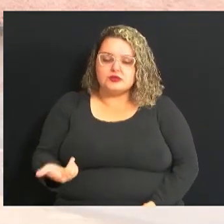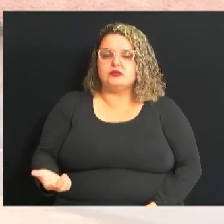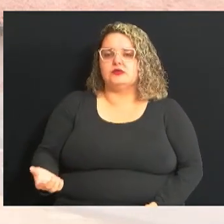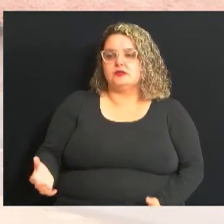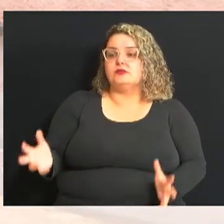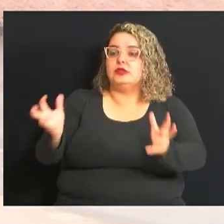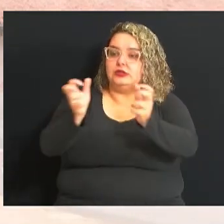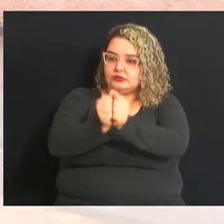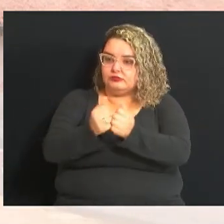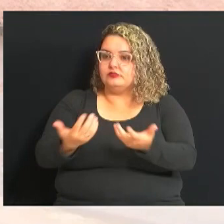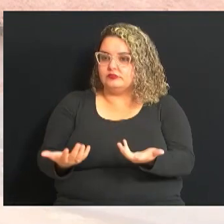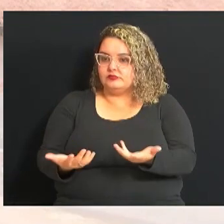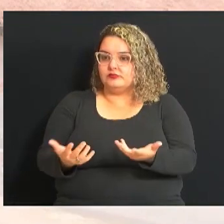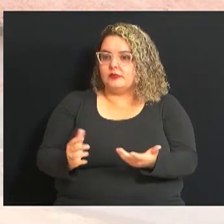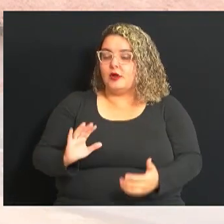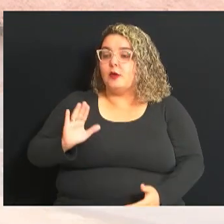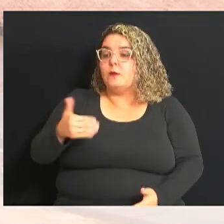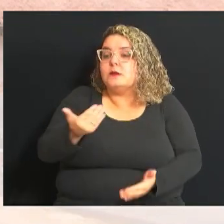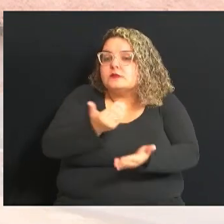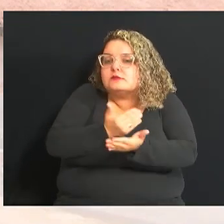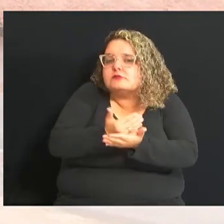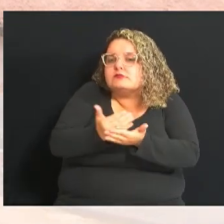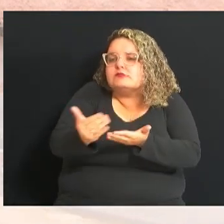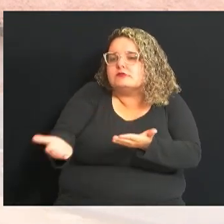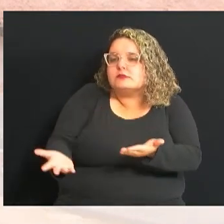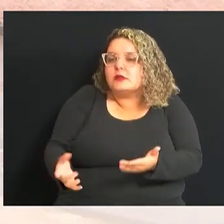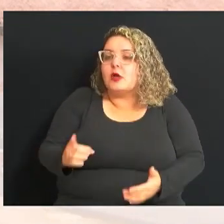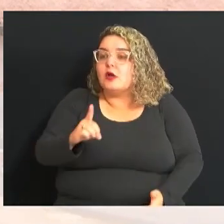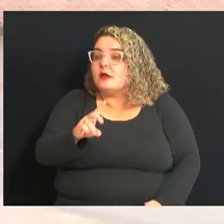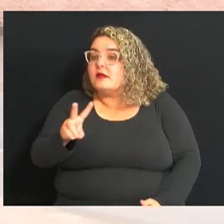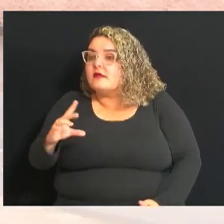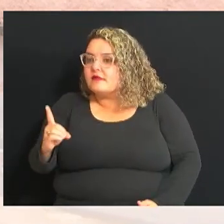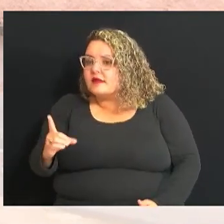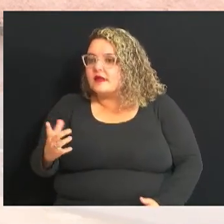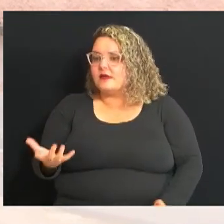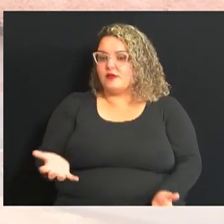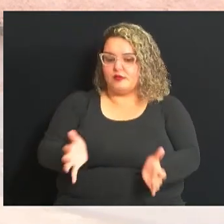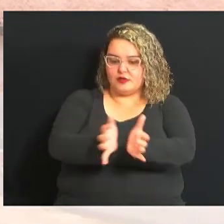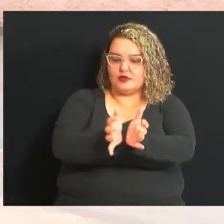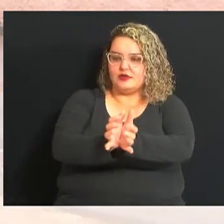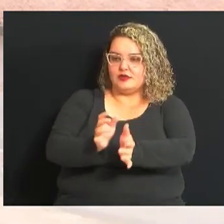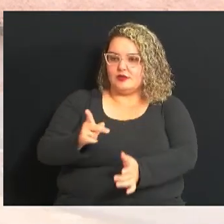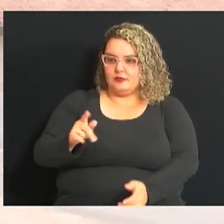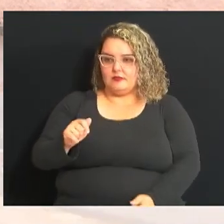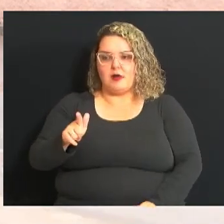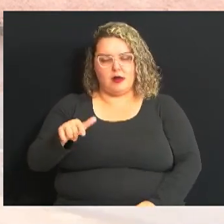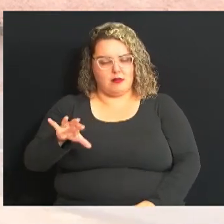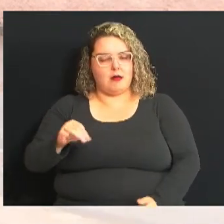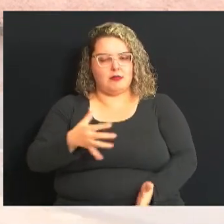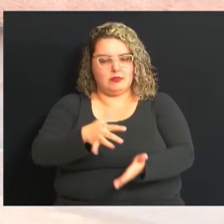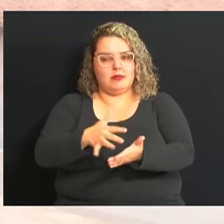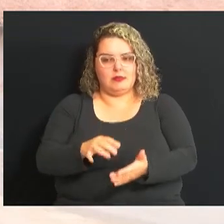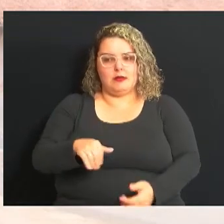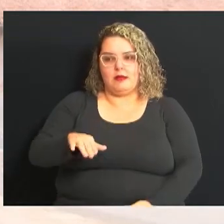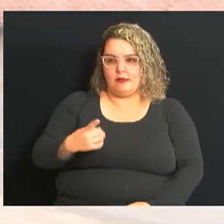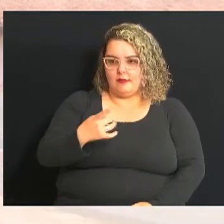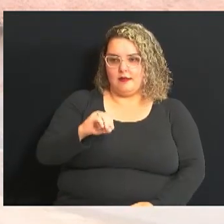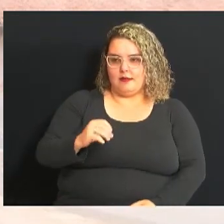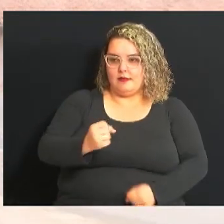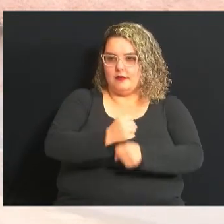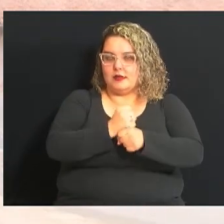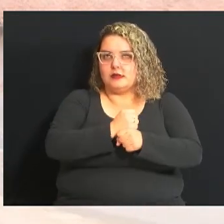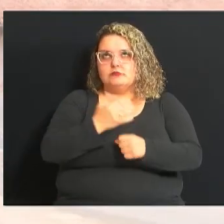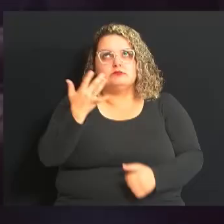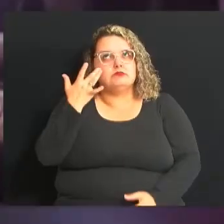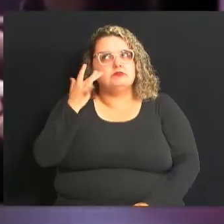foi logo quando começou o lance do DVD para os grupos de pagode. Mais de 10 anos, como eu disse, não vou saber precisar